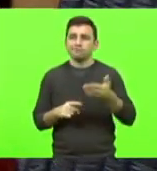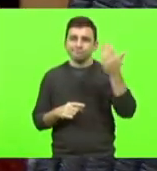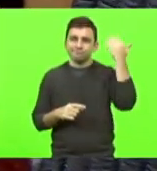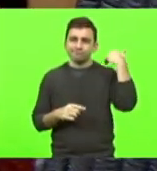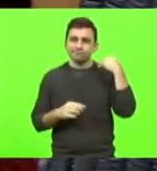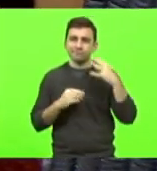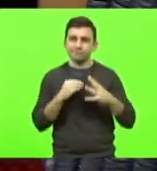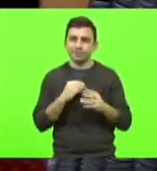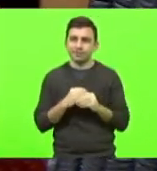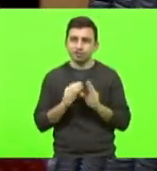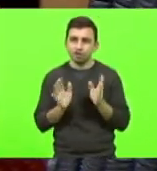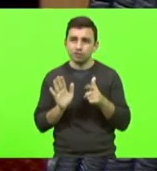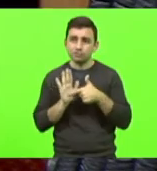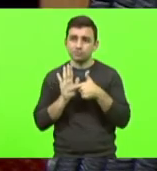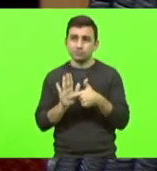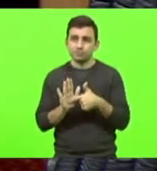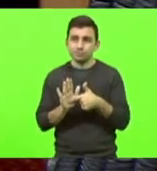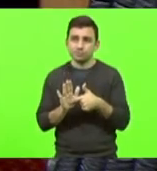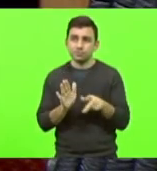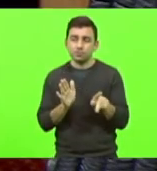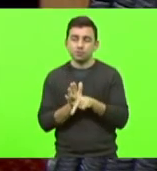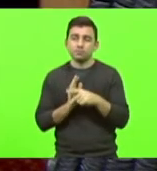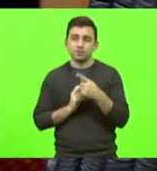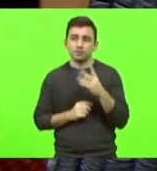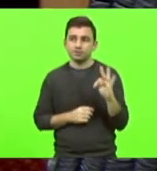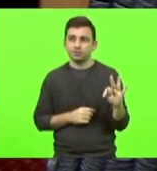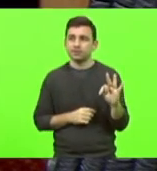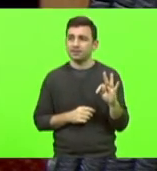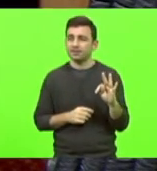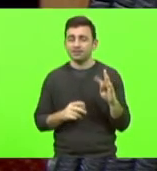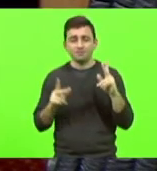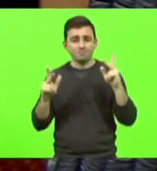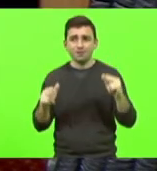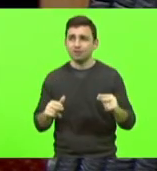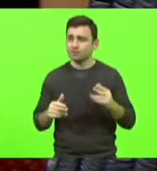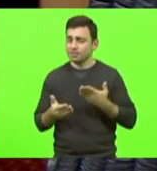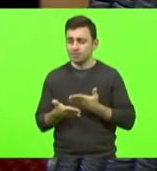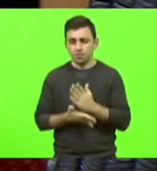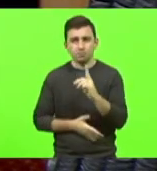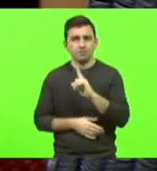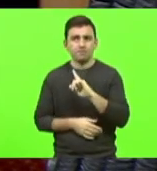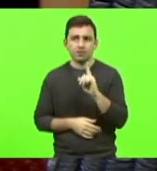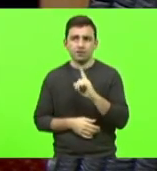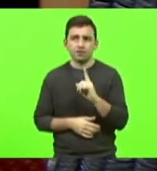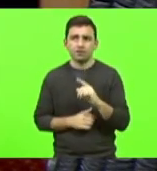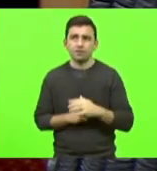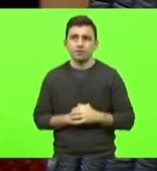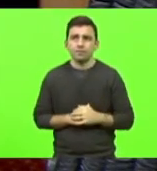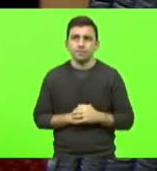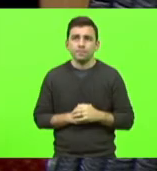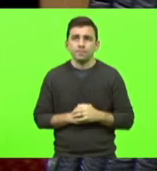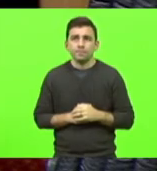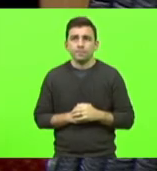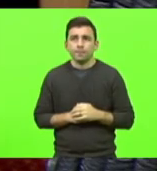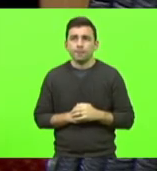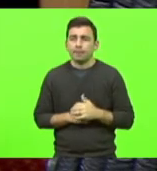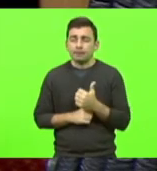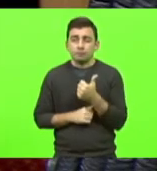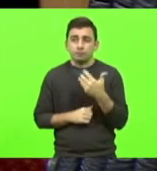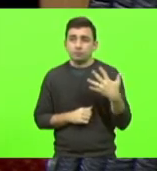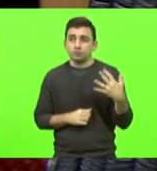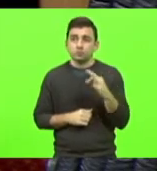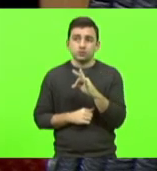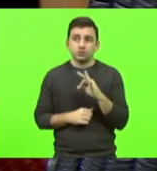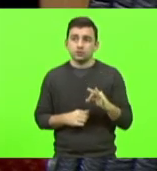emenda que nós apresentamos nós da bancada do PT na exatamente Sil não aprovar essa contribuição dos 14 por